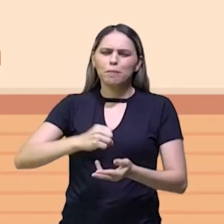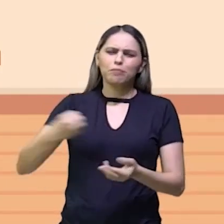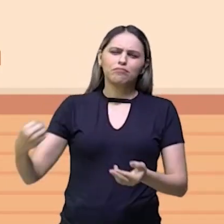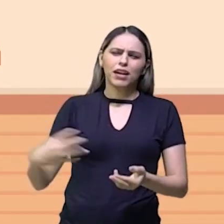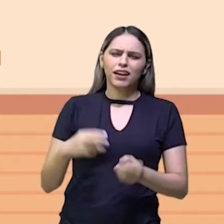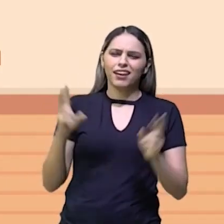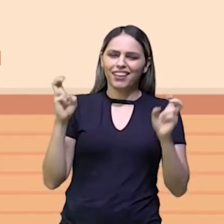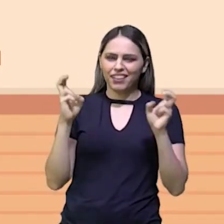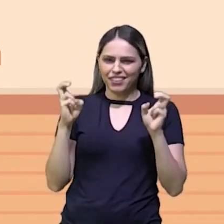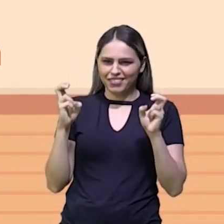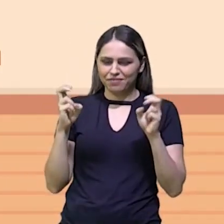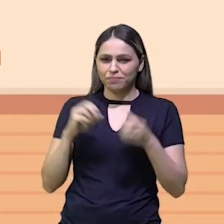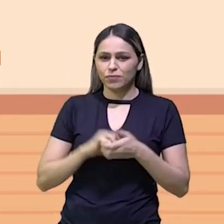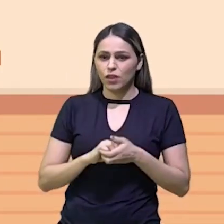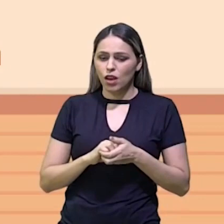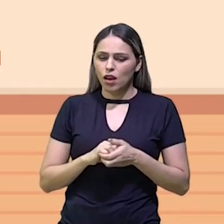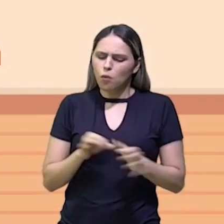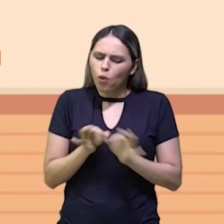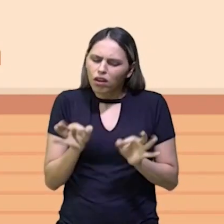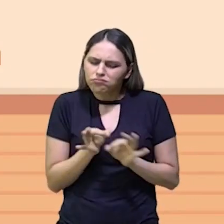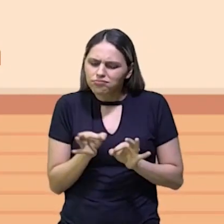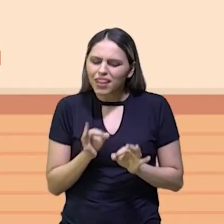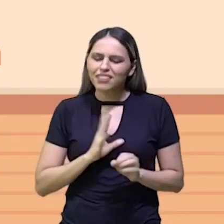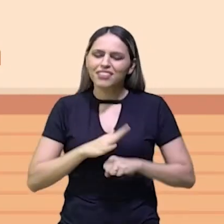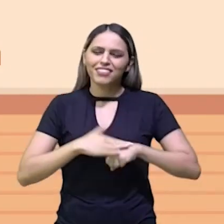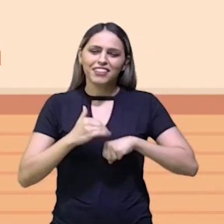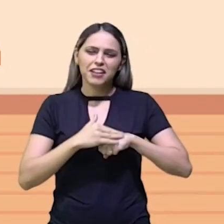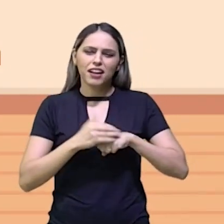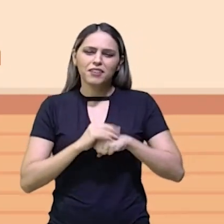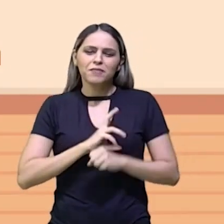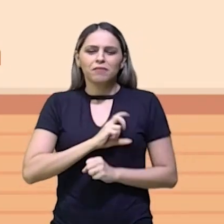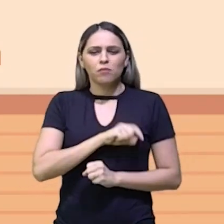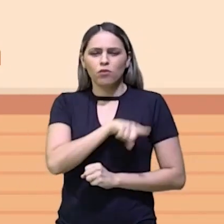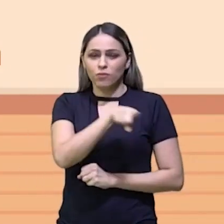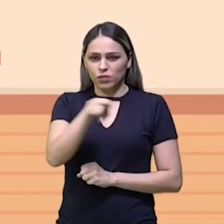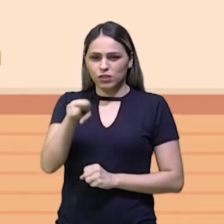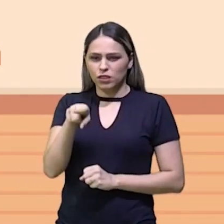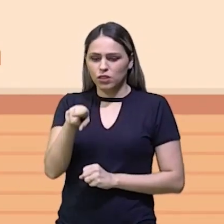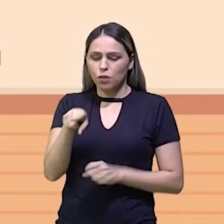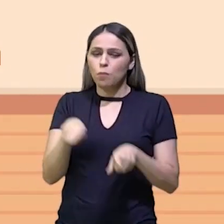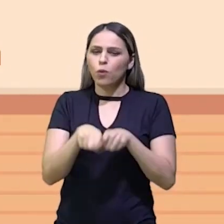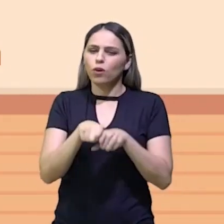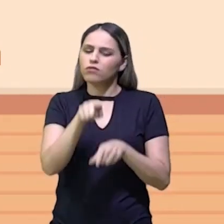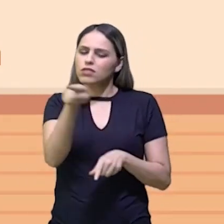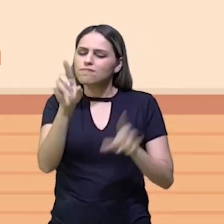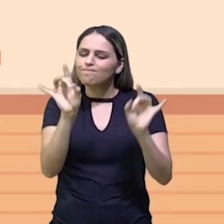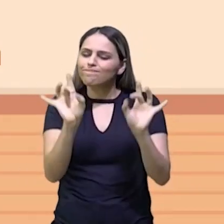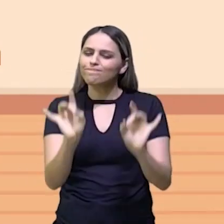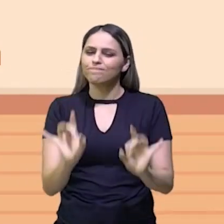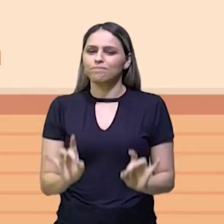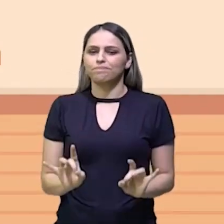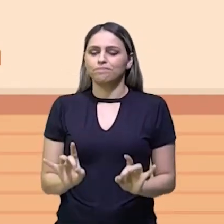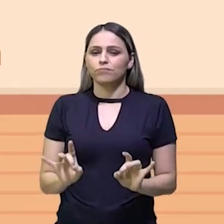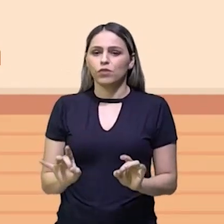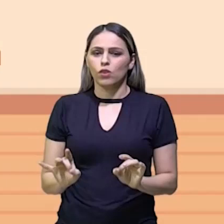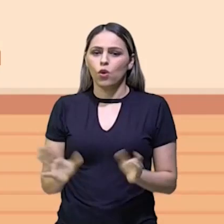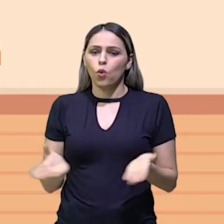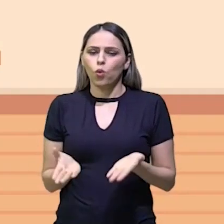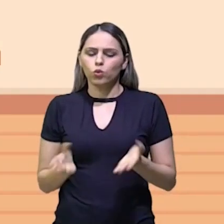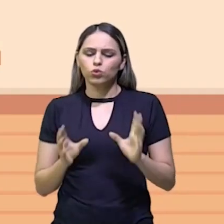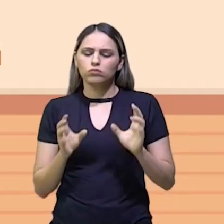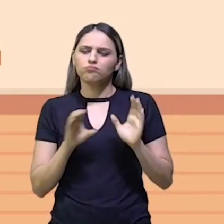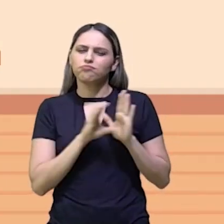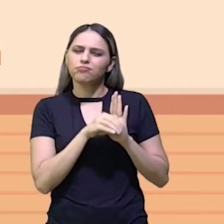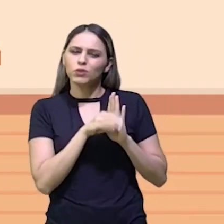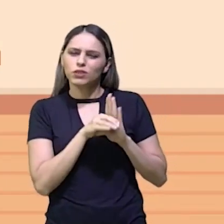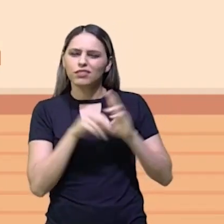carinho e amor para vocês, porque vocês são crianças especiais. Crianças, olha aqui! O conteúdo de hoje, um dos conteúdos